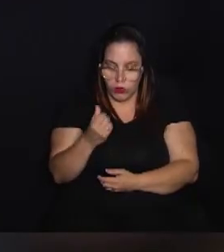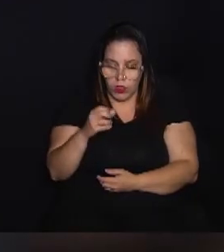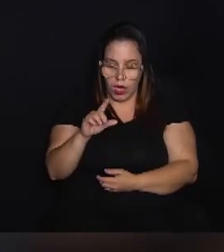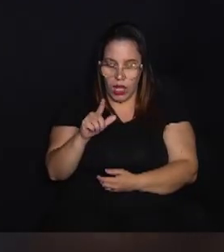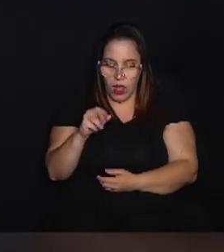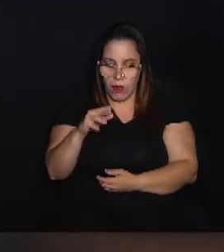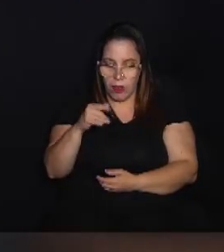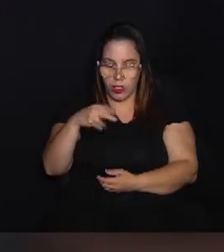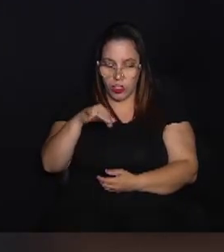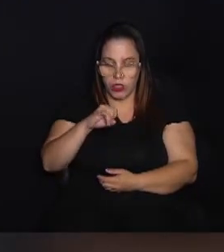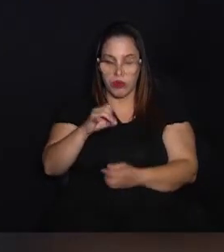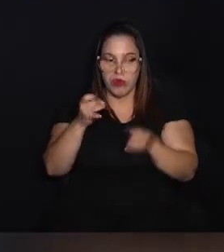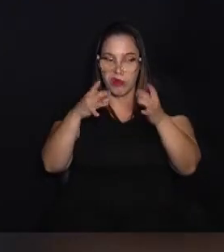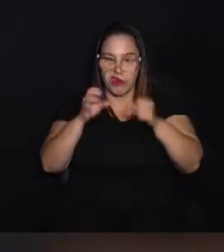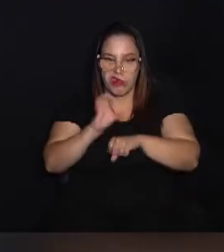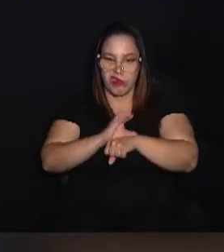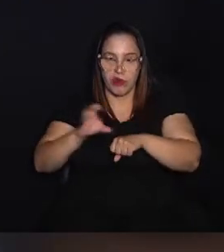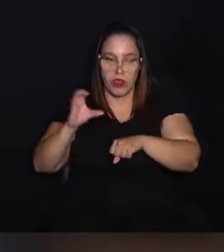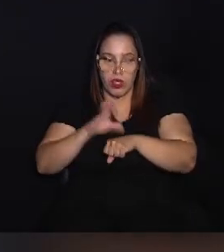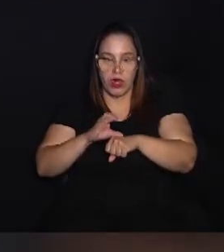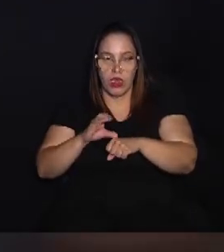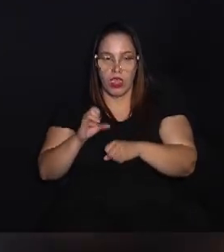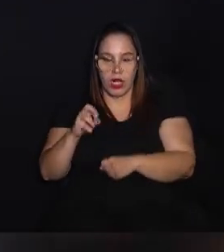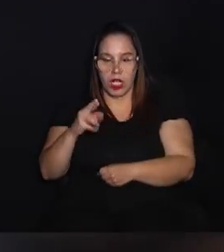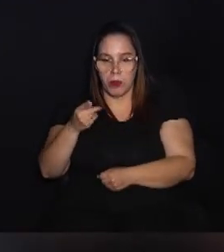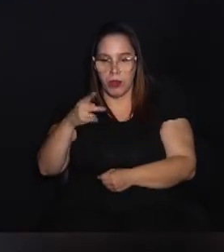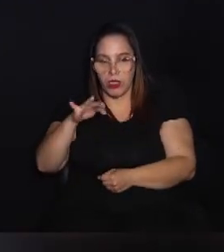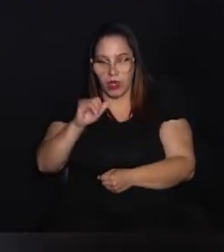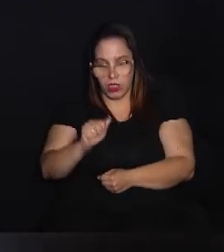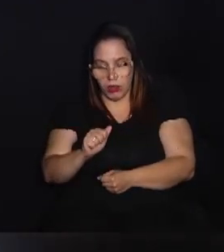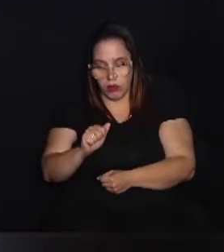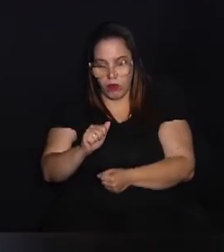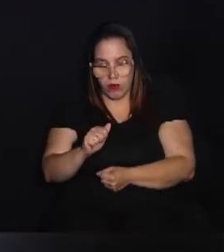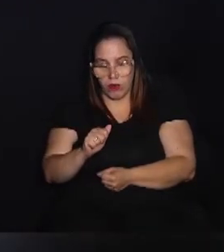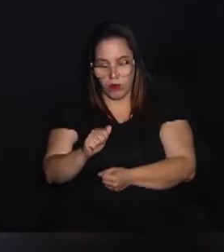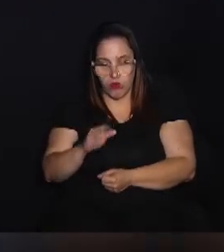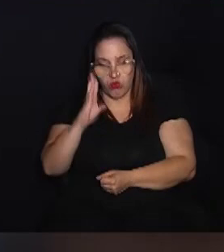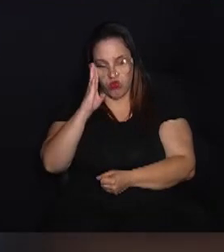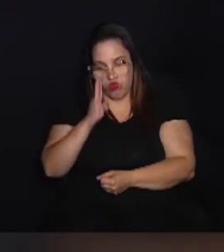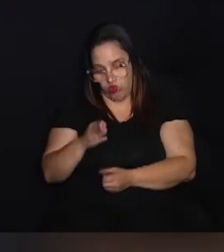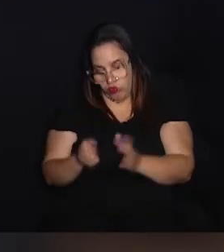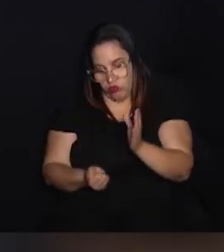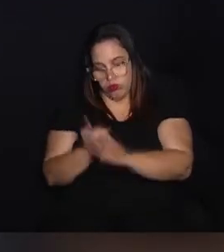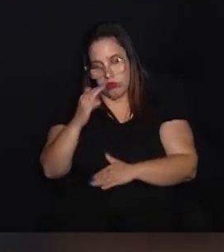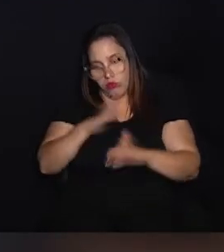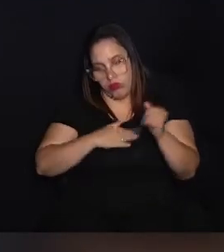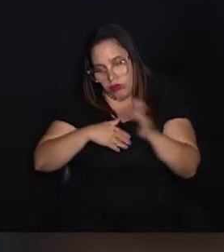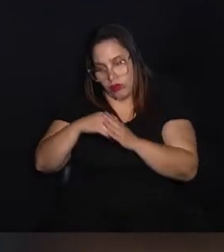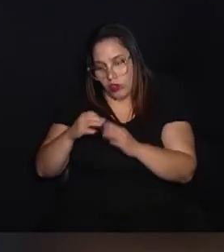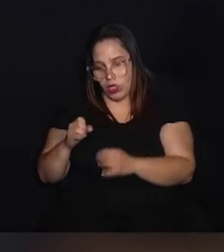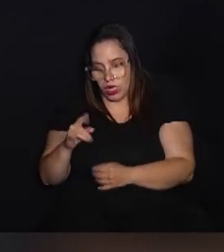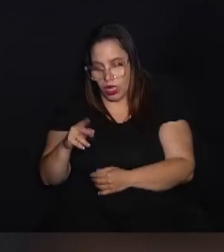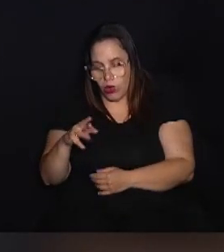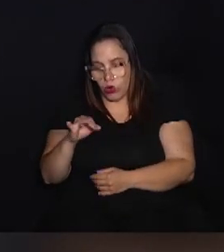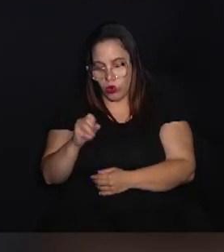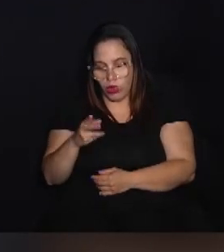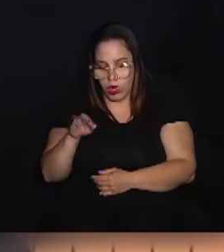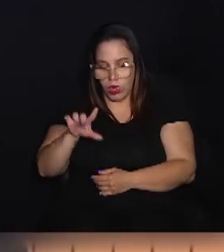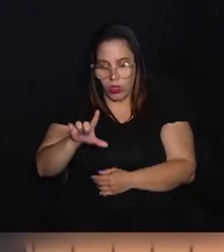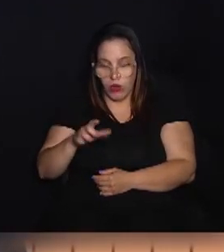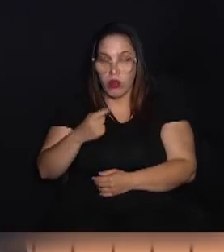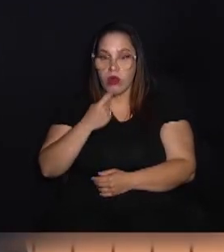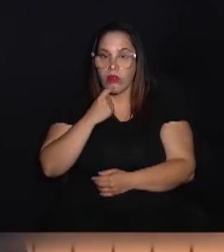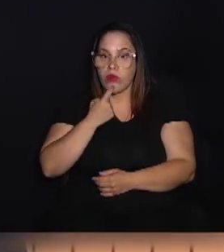Lamartine fez um curso especializado na Espanha, tornando-se um dos pioneiros em tratamento de cálculos renais em